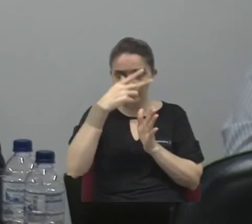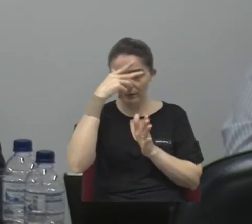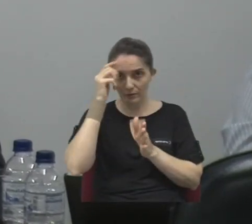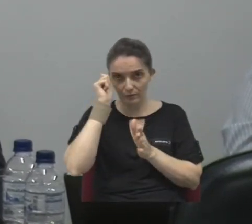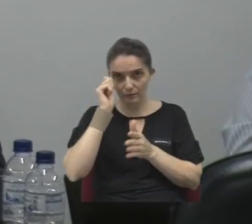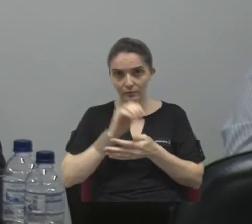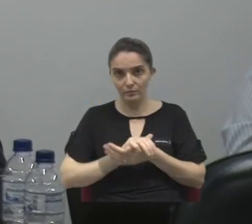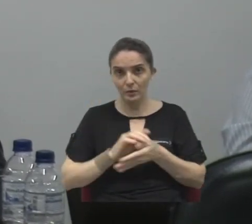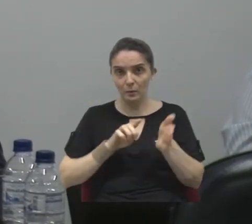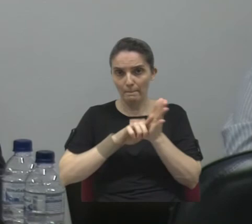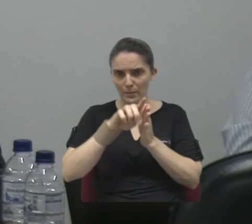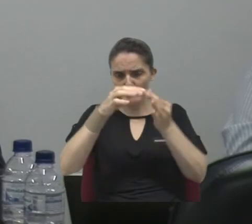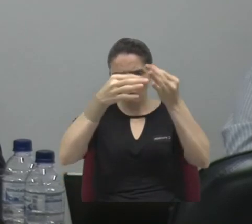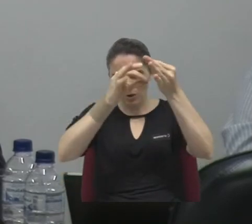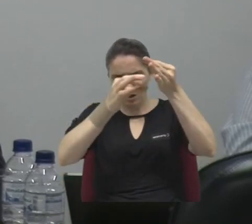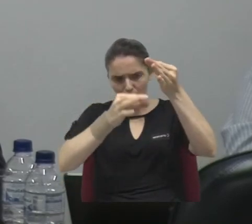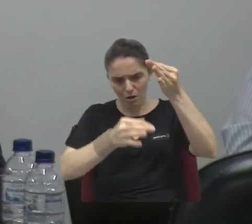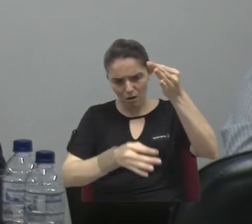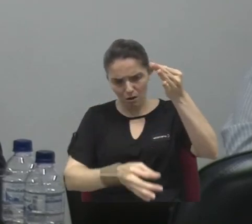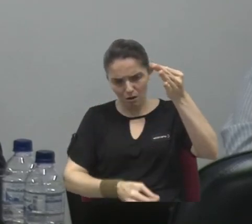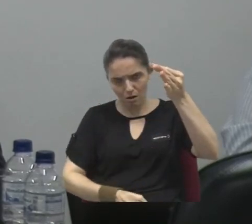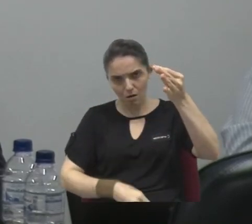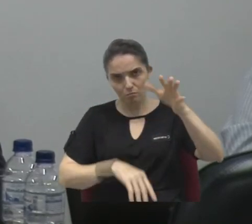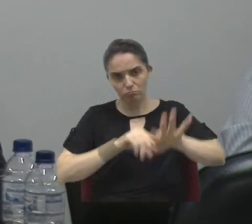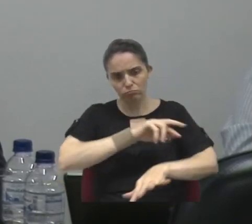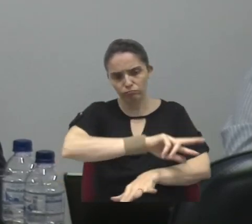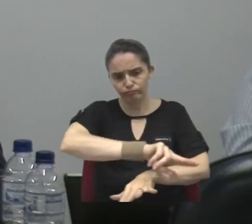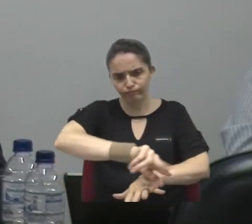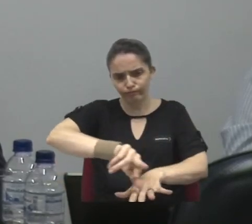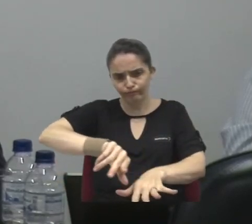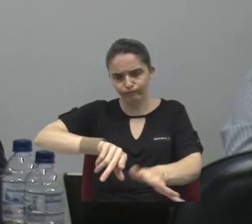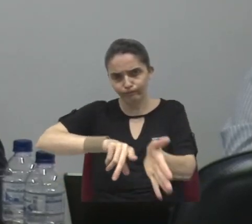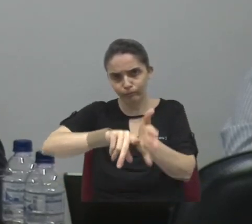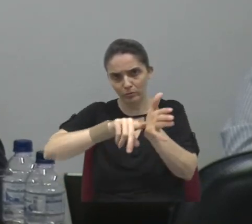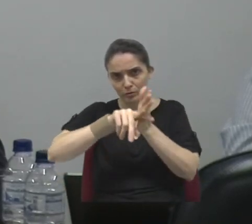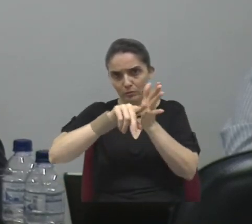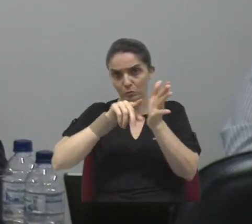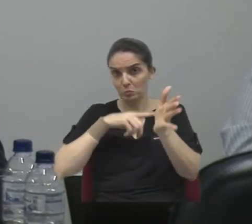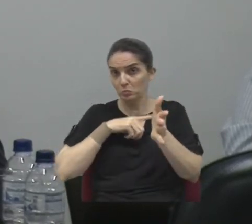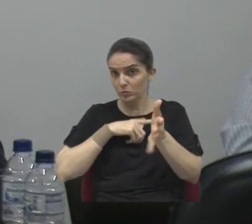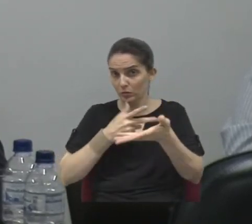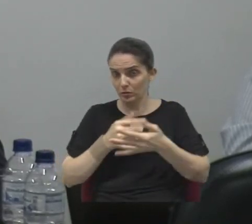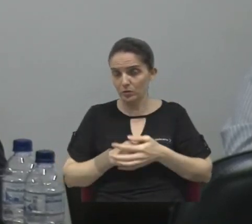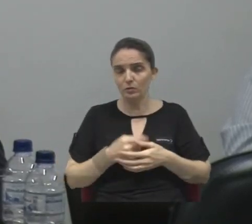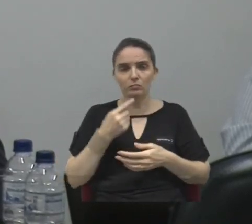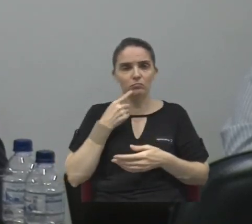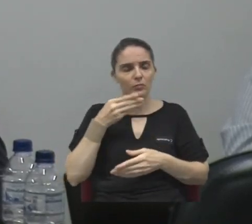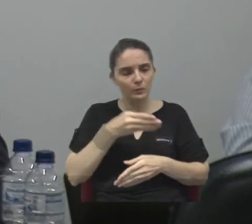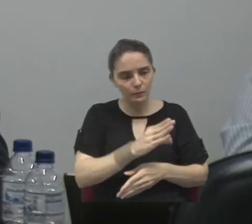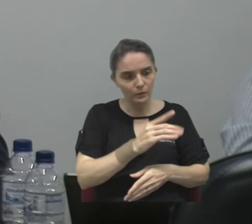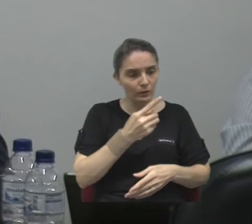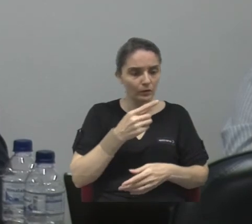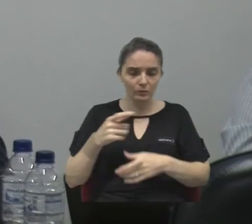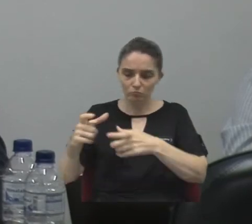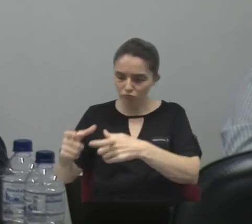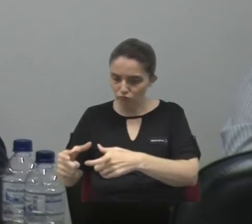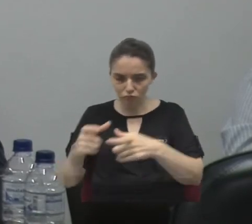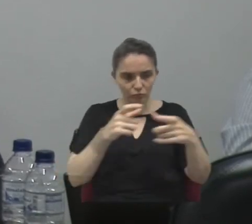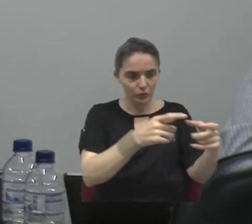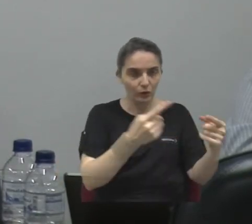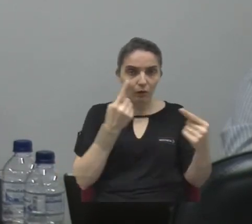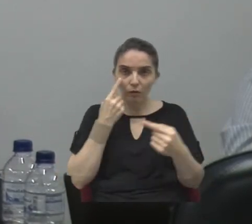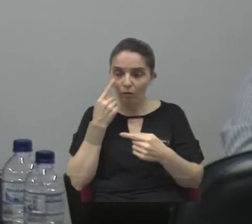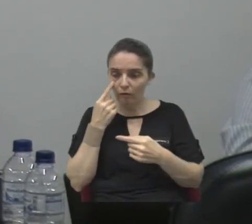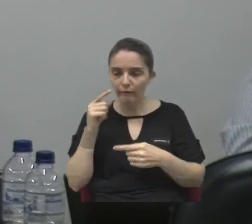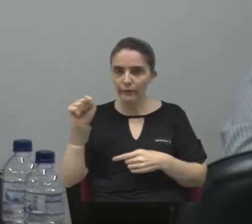extenso, com várias perguntas, então, vocês estiveram no local, acho que pode ver de perto a